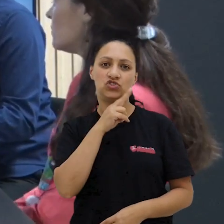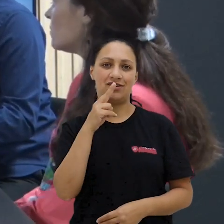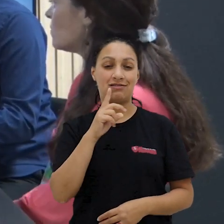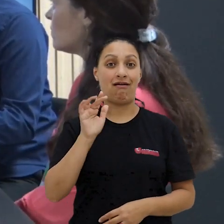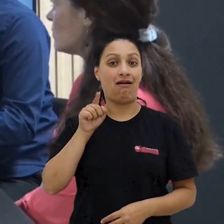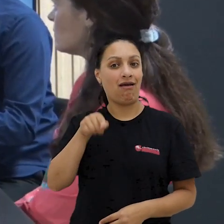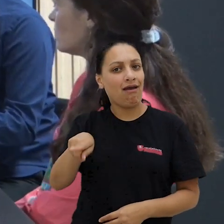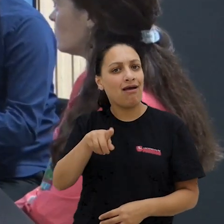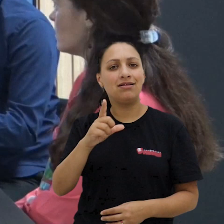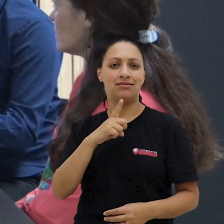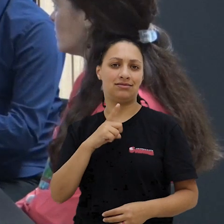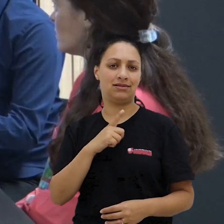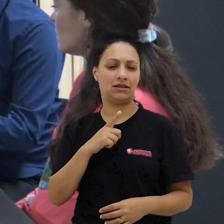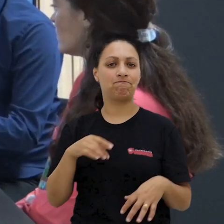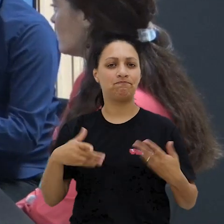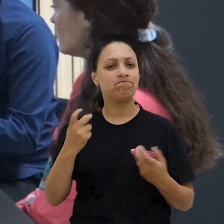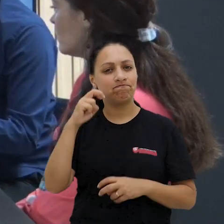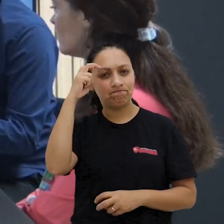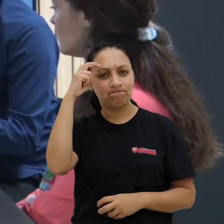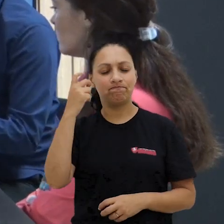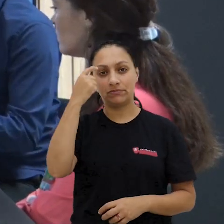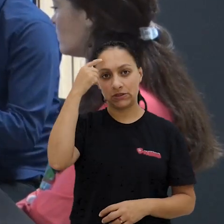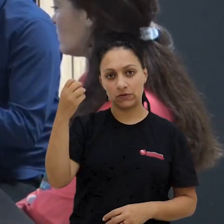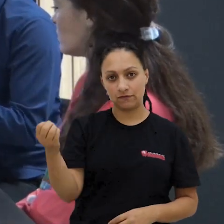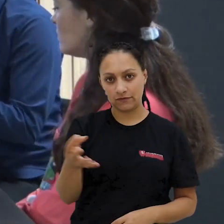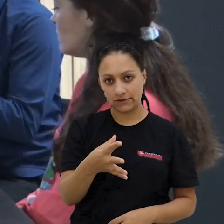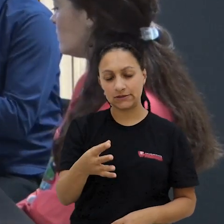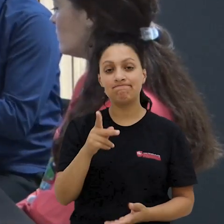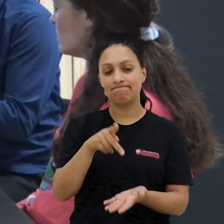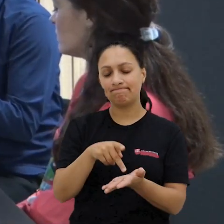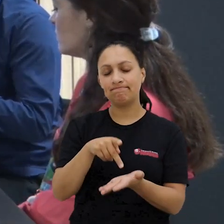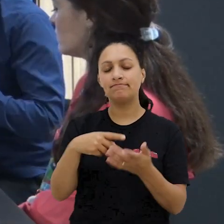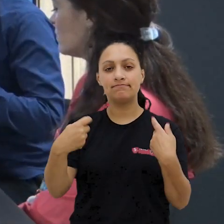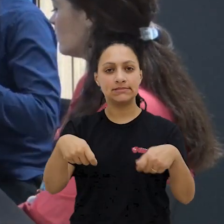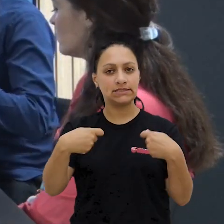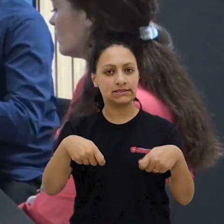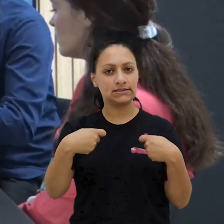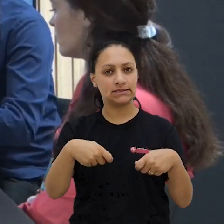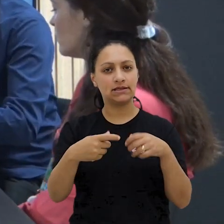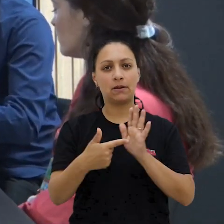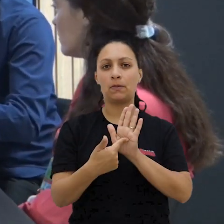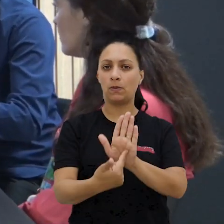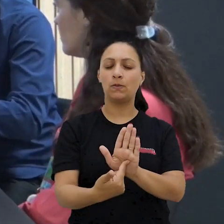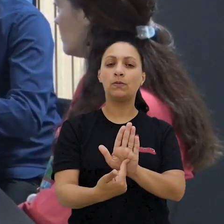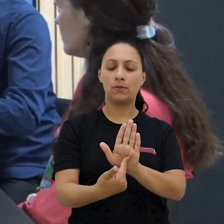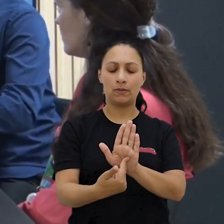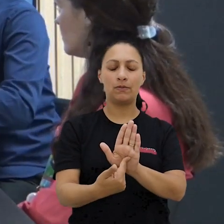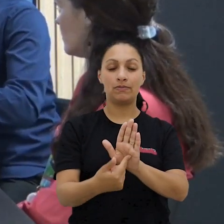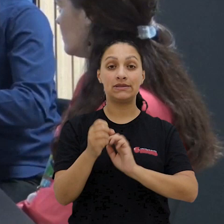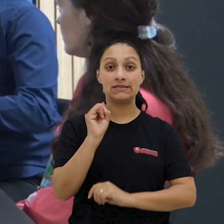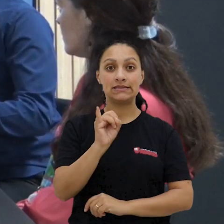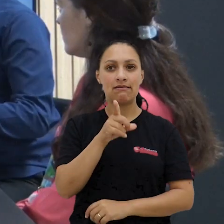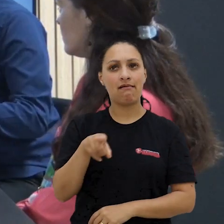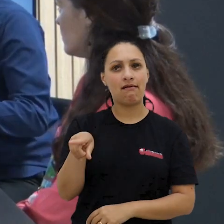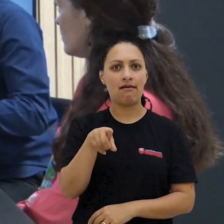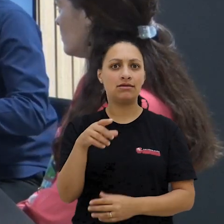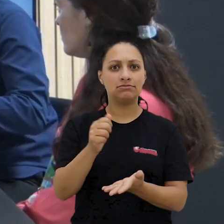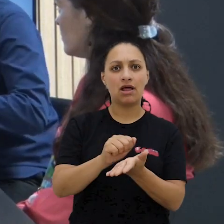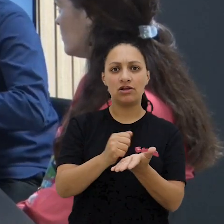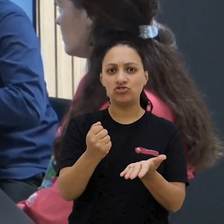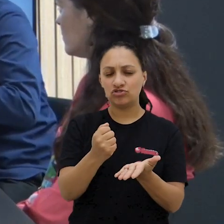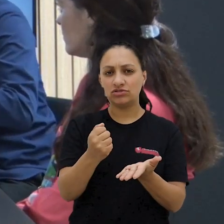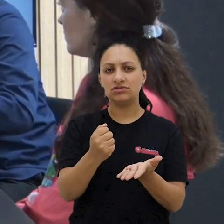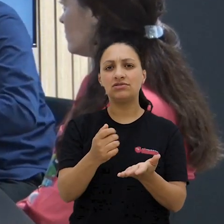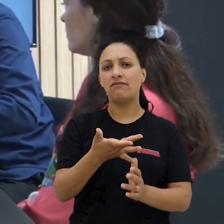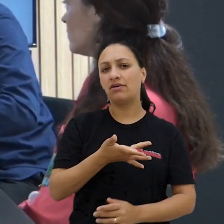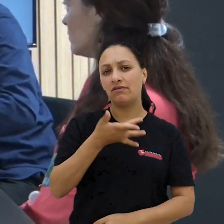delas. Sim. Então, essa questão de cultura, de inovação, a gente realmente precisa mostrar que se elas colocarem na agenda